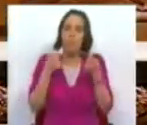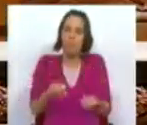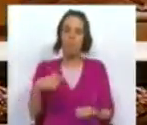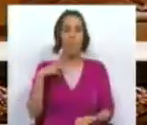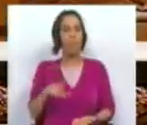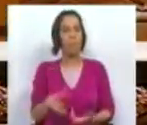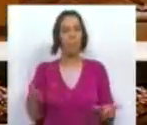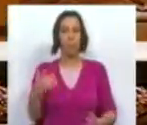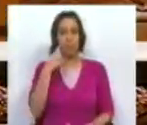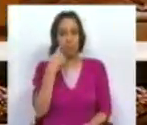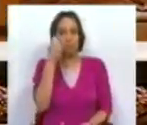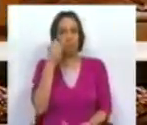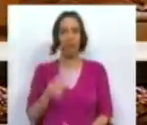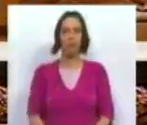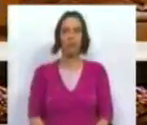Portugal.